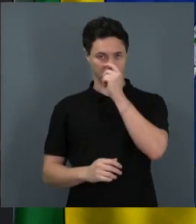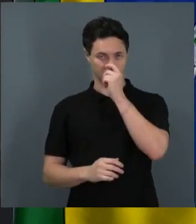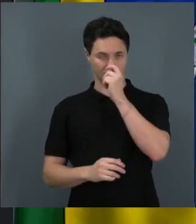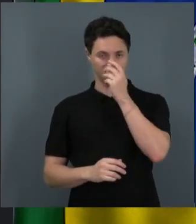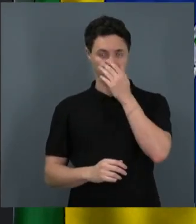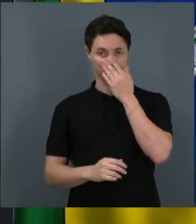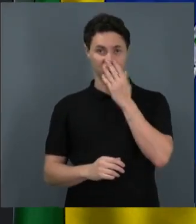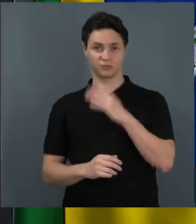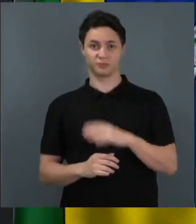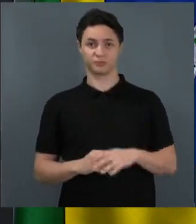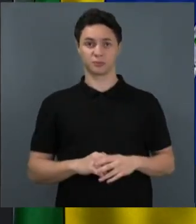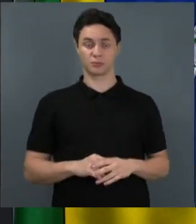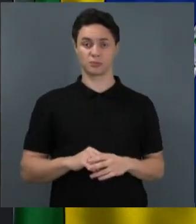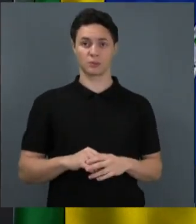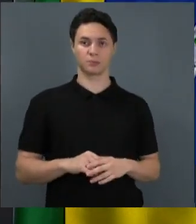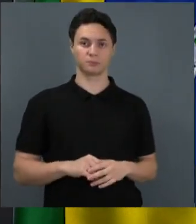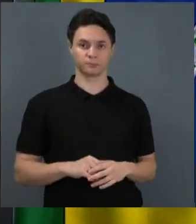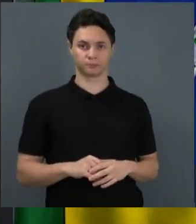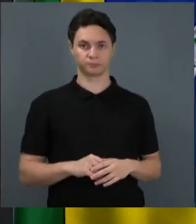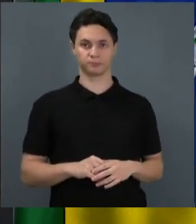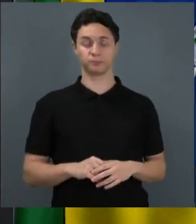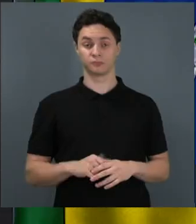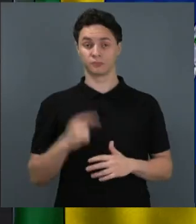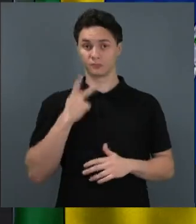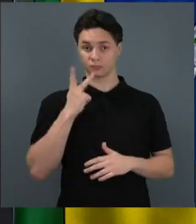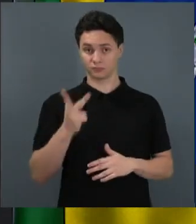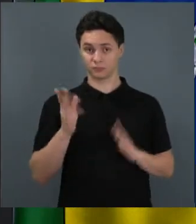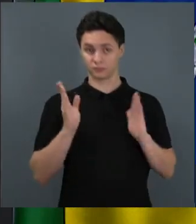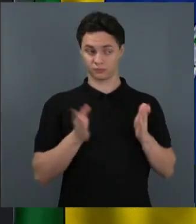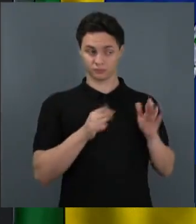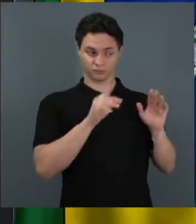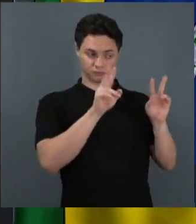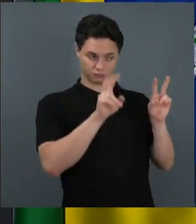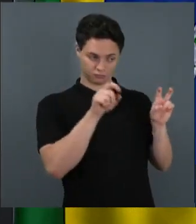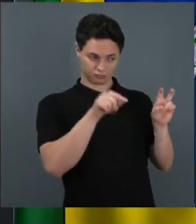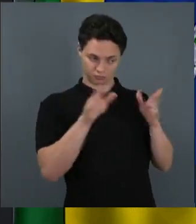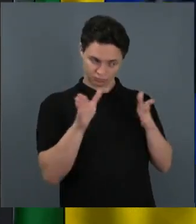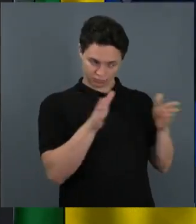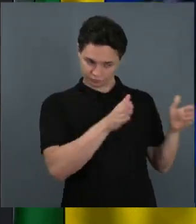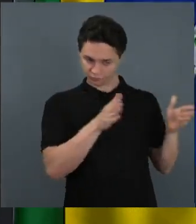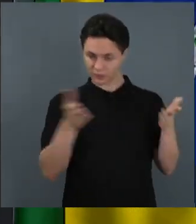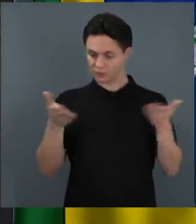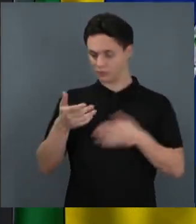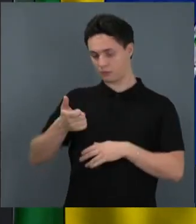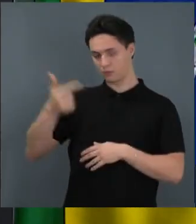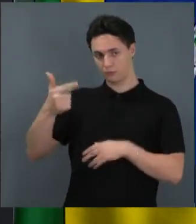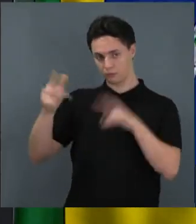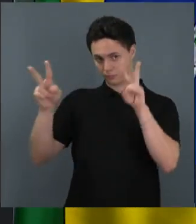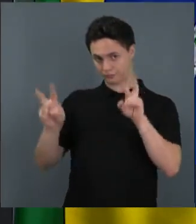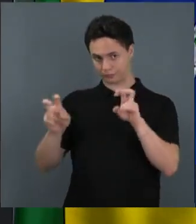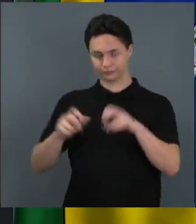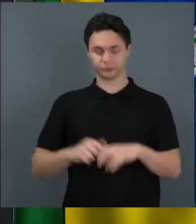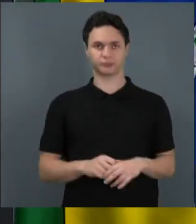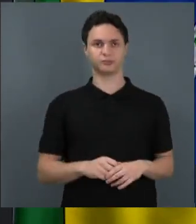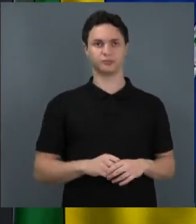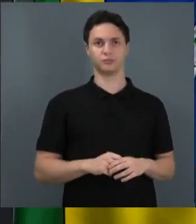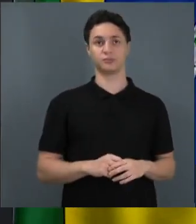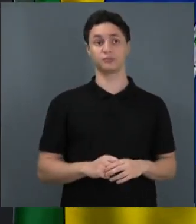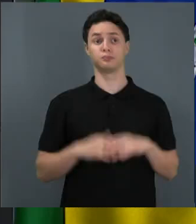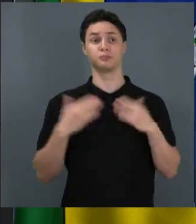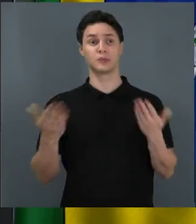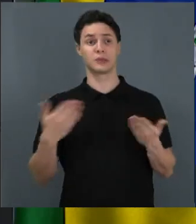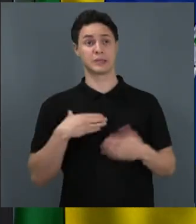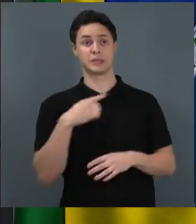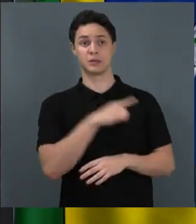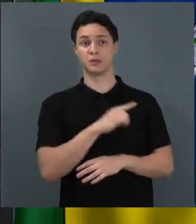Falado e registrado aqui o primeiro tema, vou para o segundo. Há pouco, vim da Comissão de Constituição e